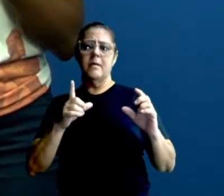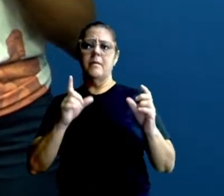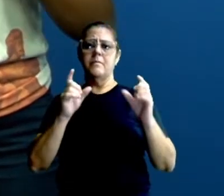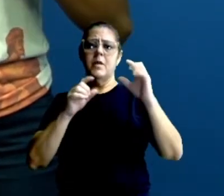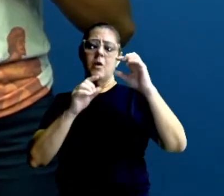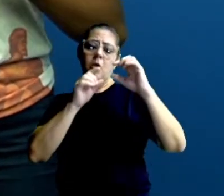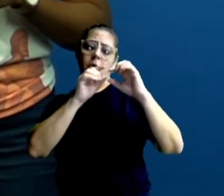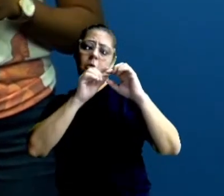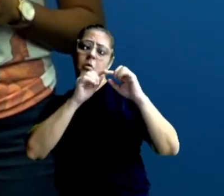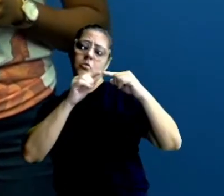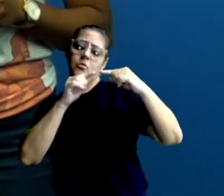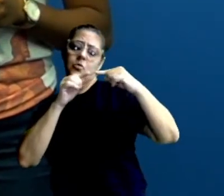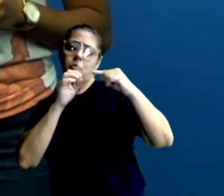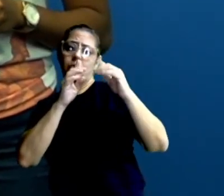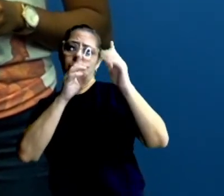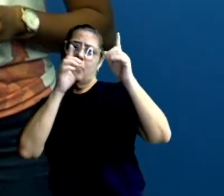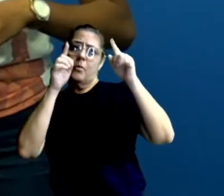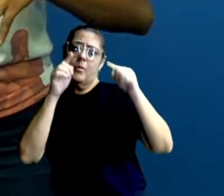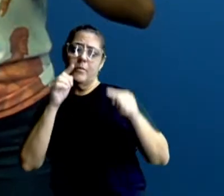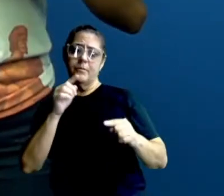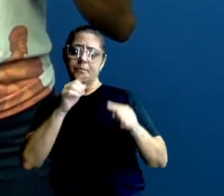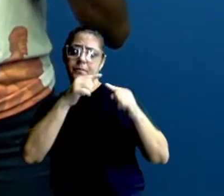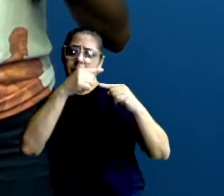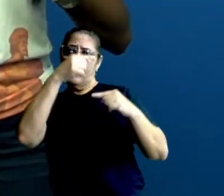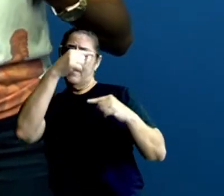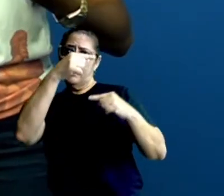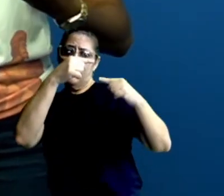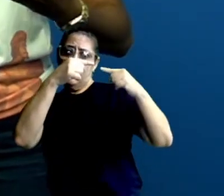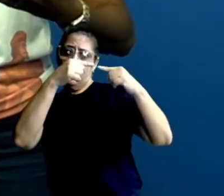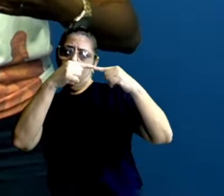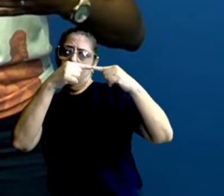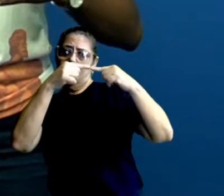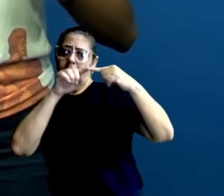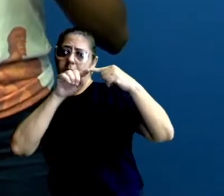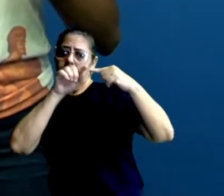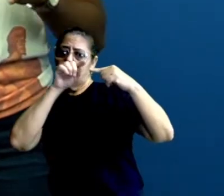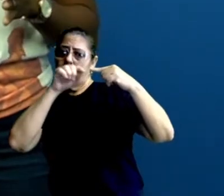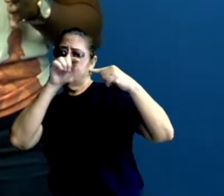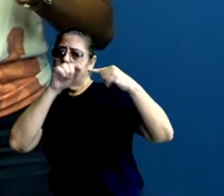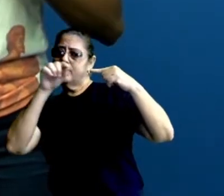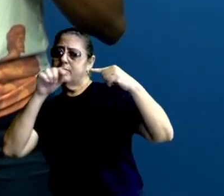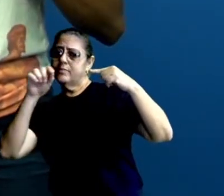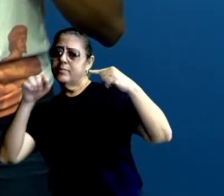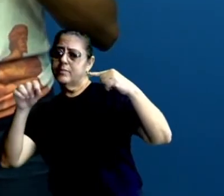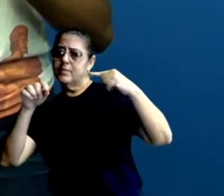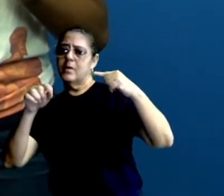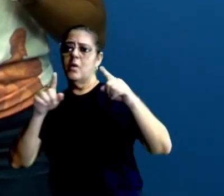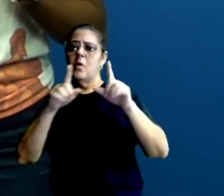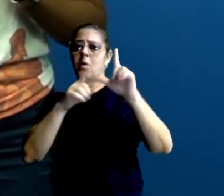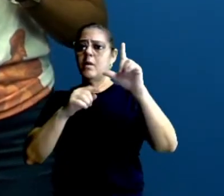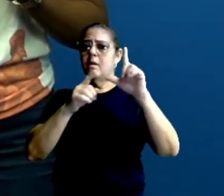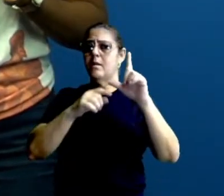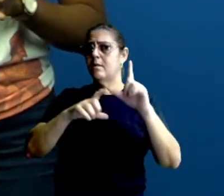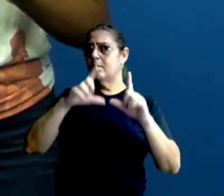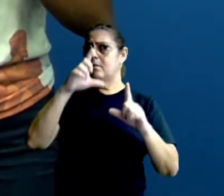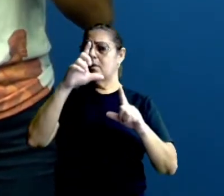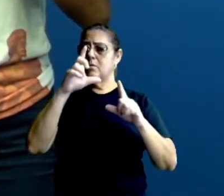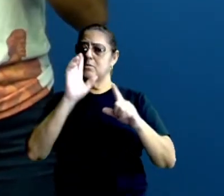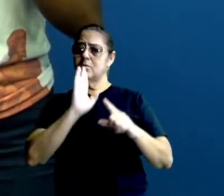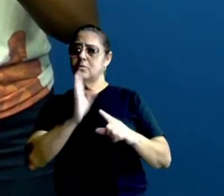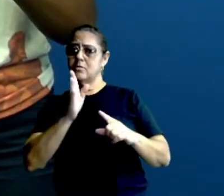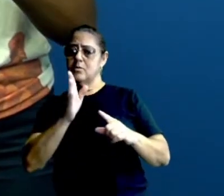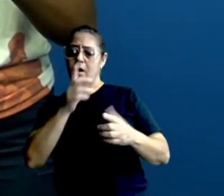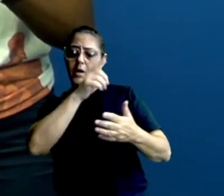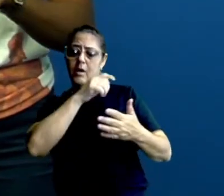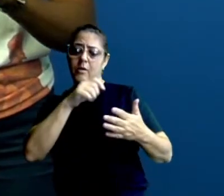seja aquele espaço no início da primeira linha iniciando com letras maiúsculas enfim se e foi isso